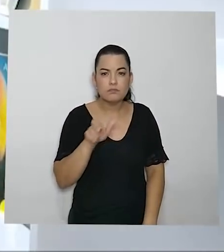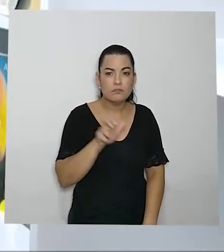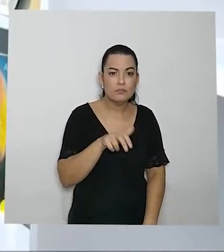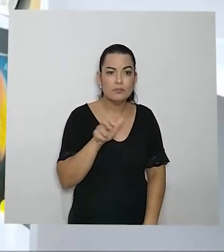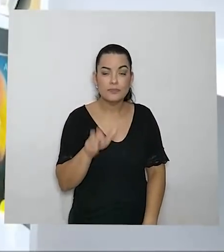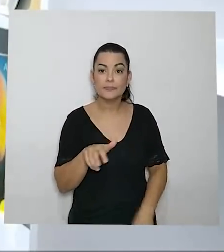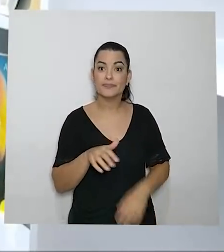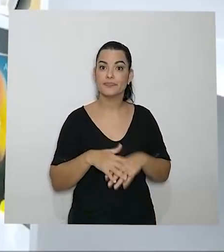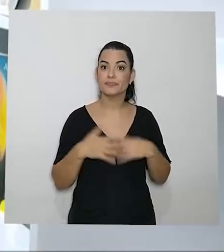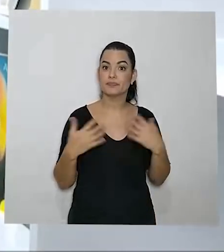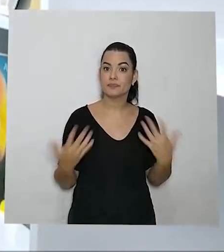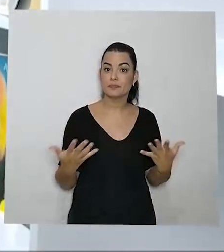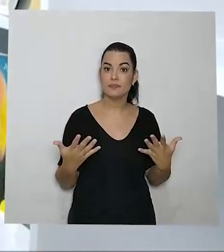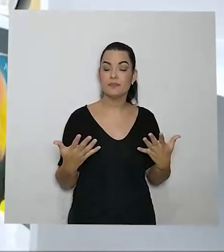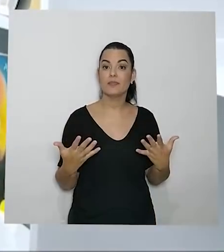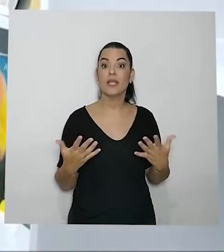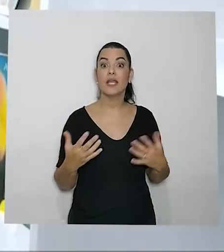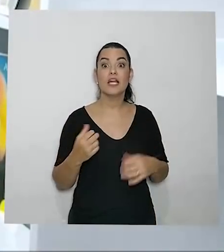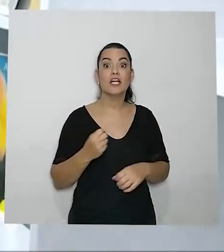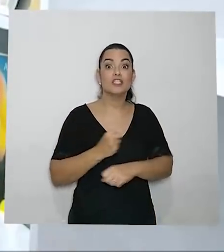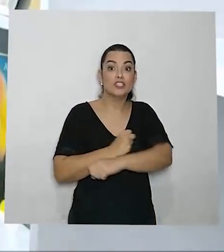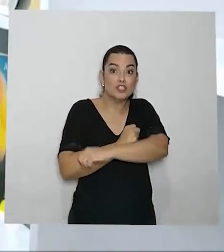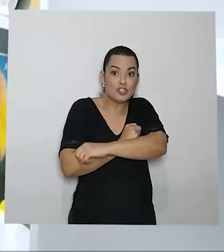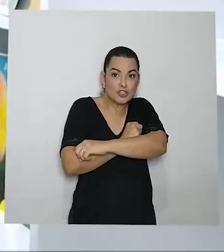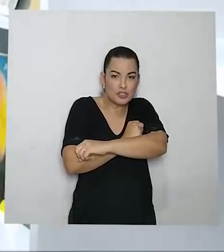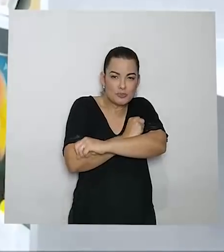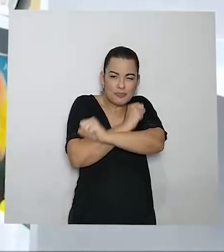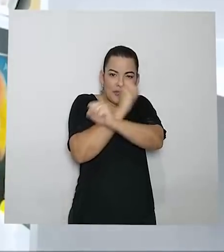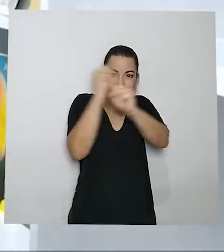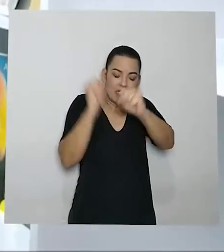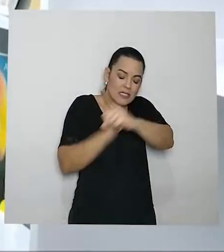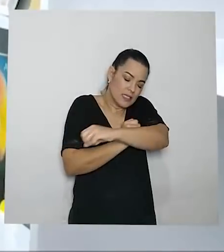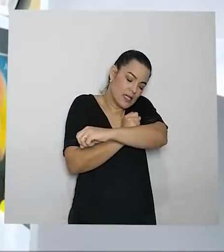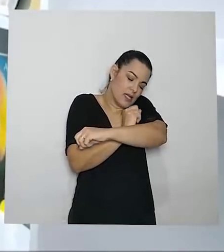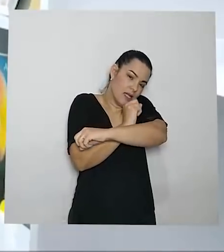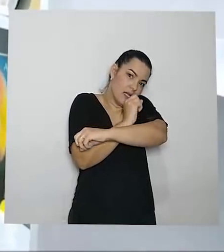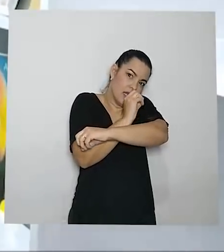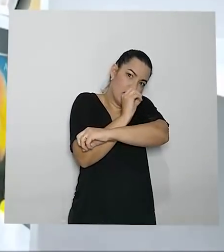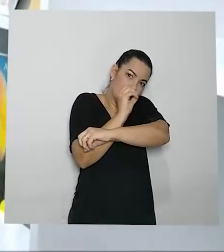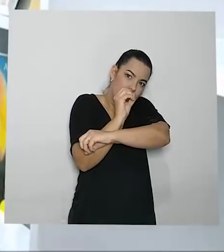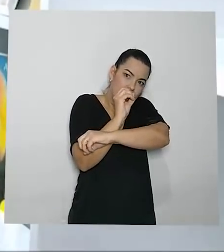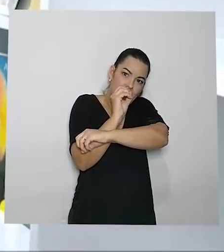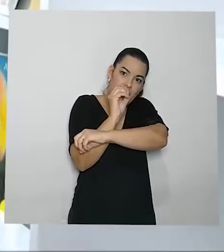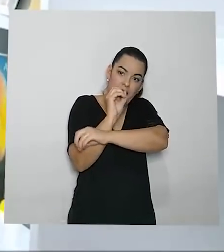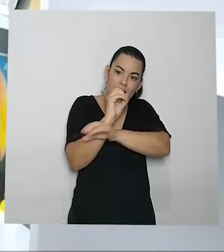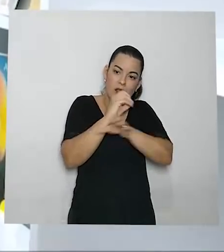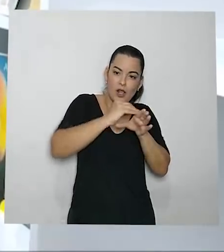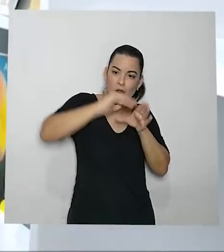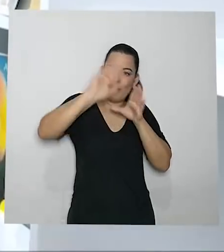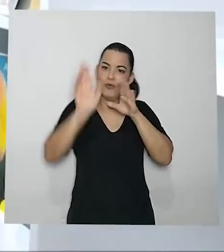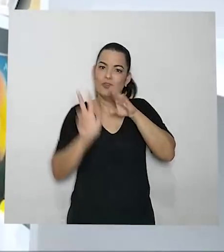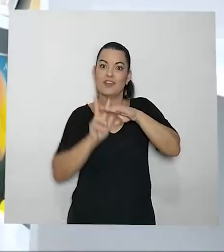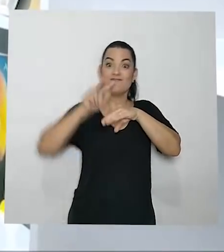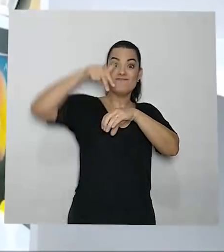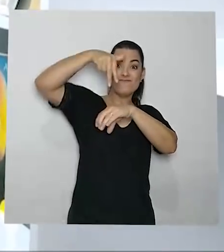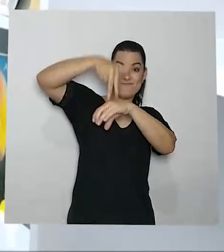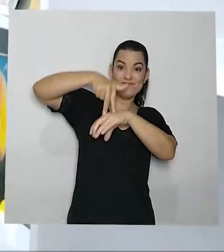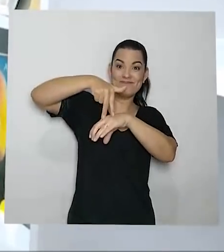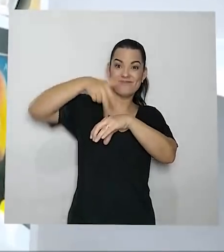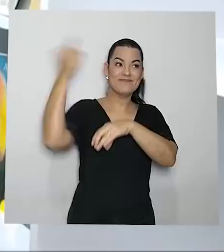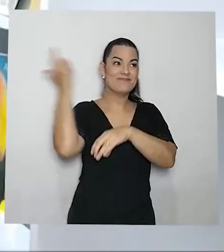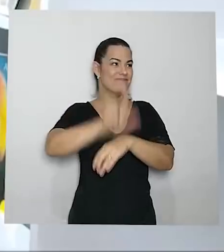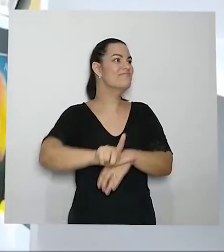Amanhecia quando ele chegou ao alto da montanha. Havia árvores por lá. Então, viu uma